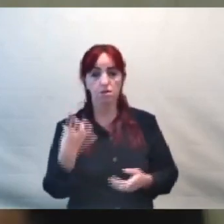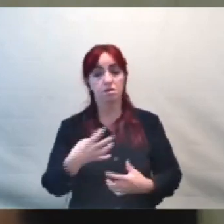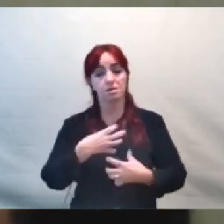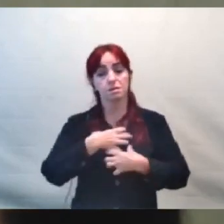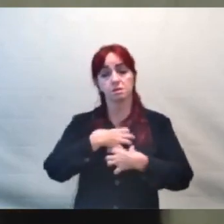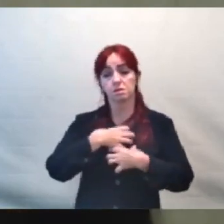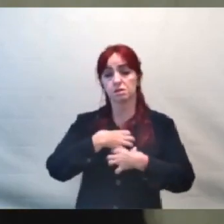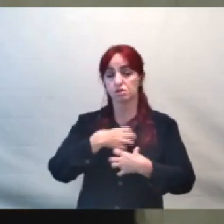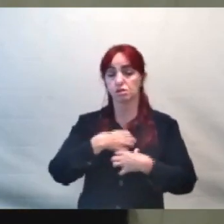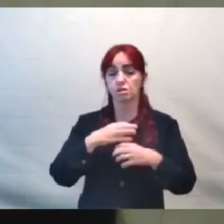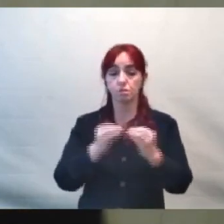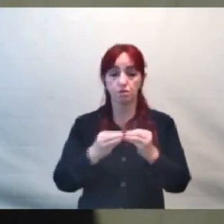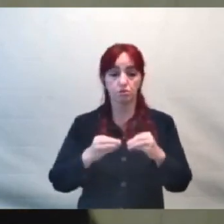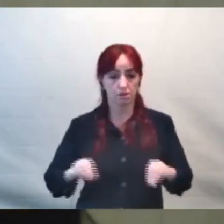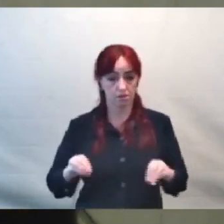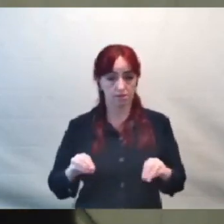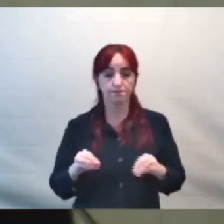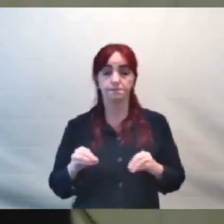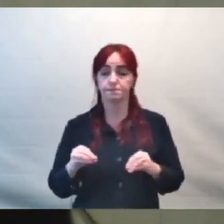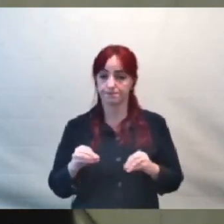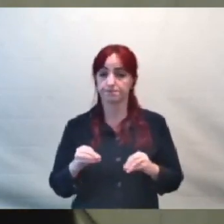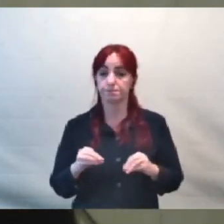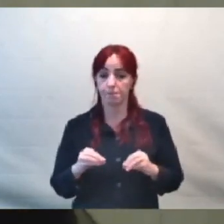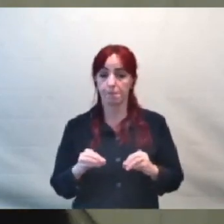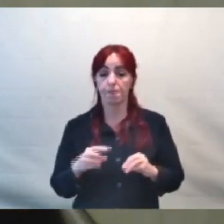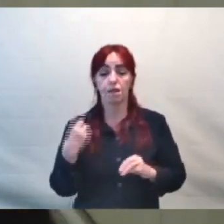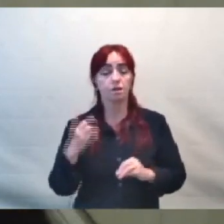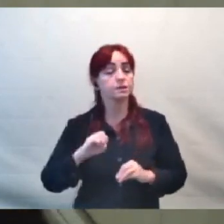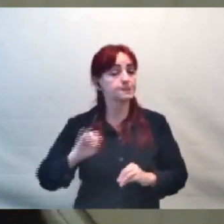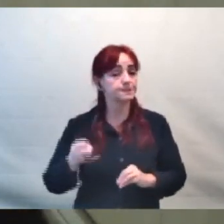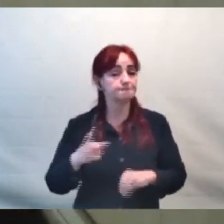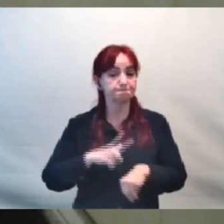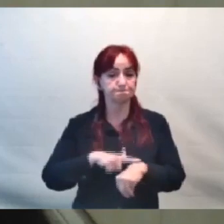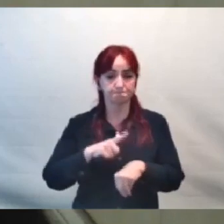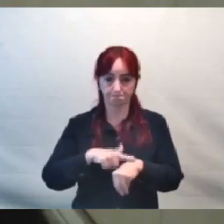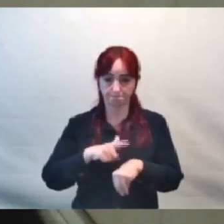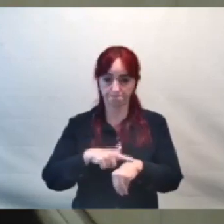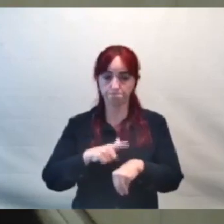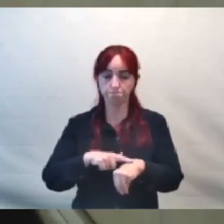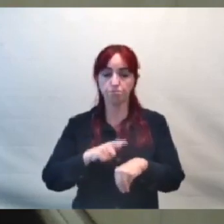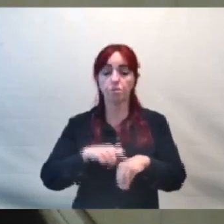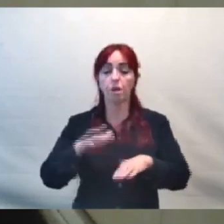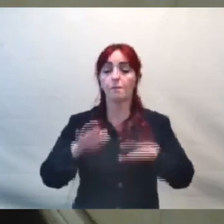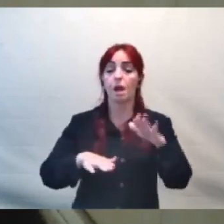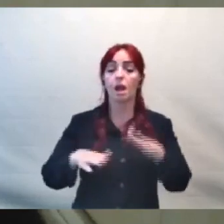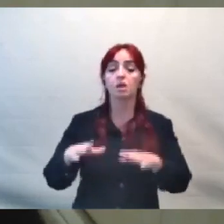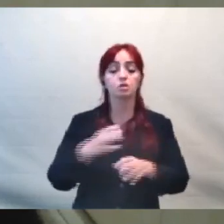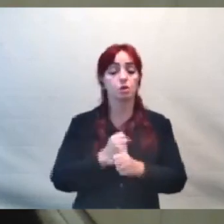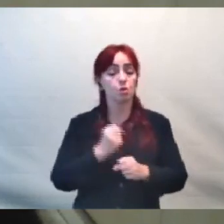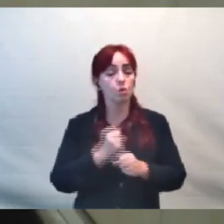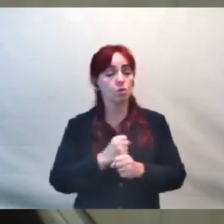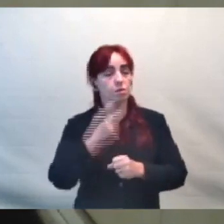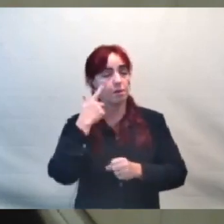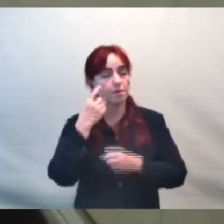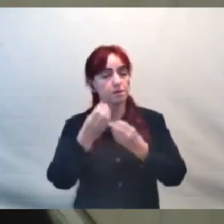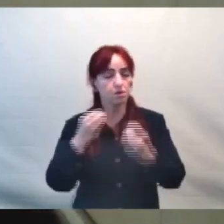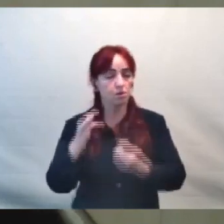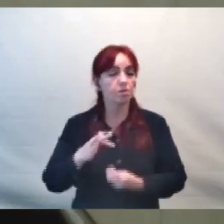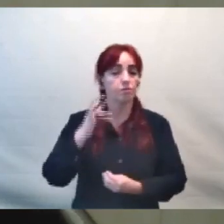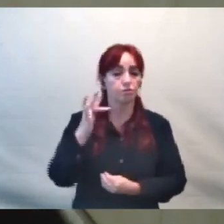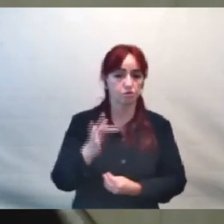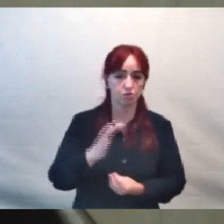alta velocidade pela prefeitura de Belo Horizonte. A gente aproveita esse momento em que a gente está fazendo balanço de contas para pensar o futuro dos nossos